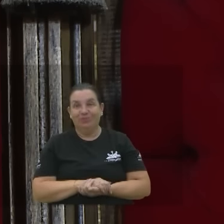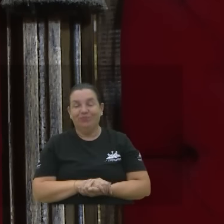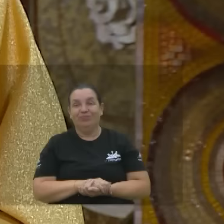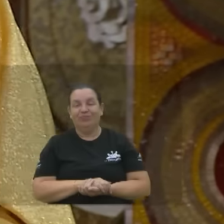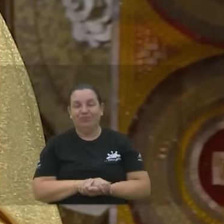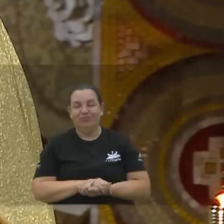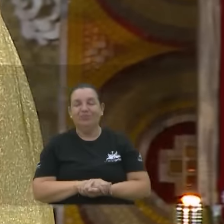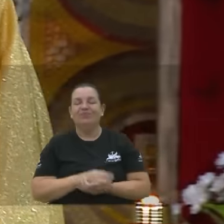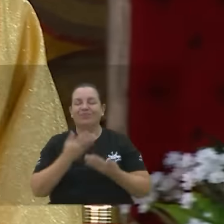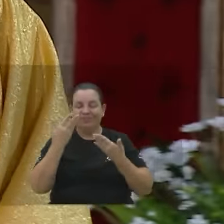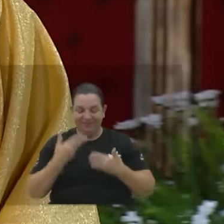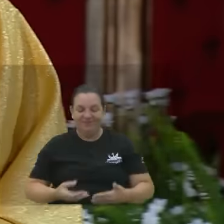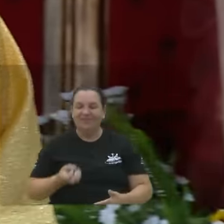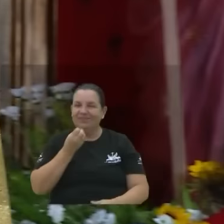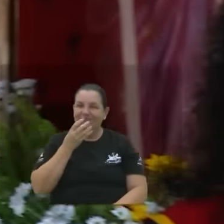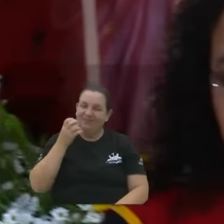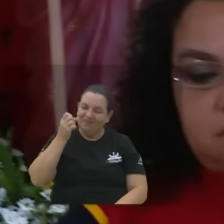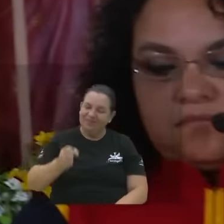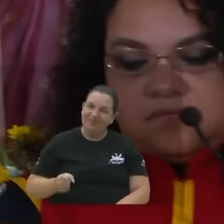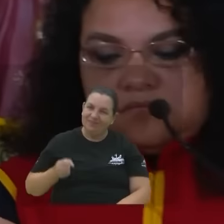Sou bom pastor.